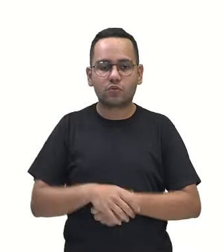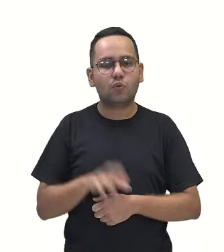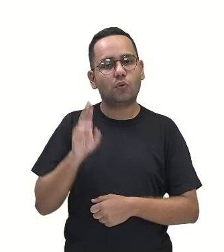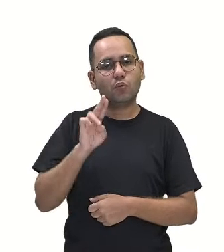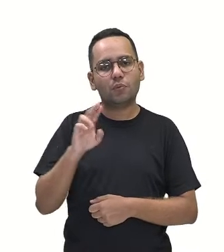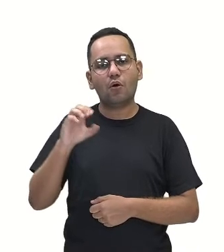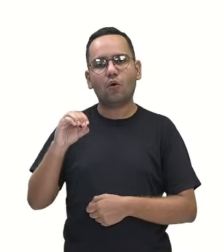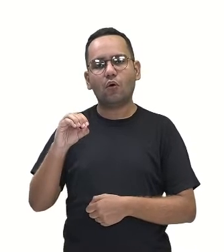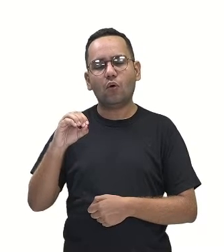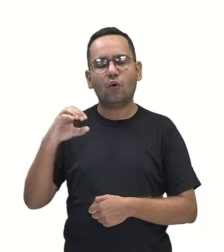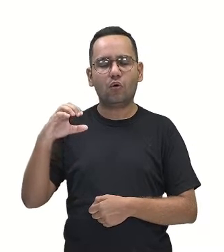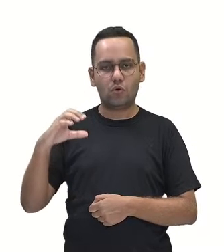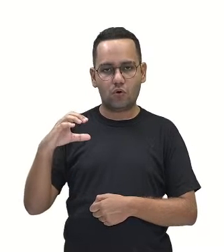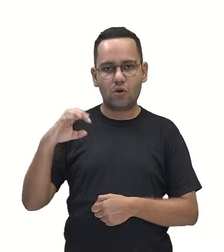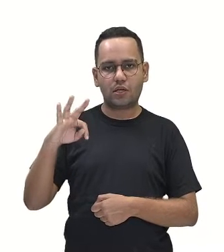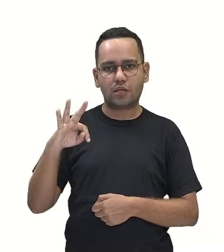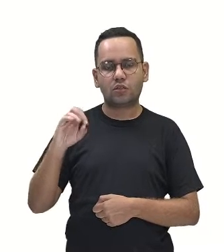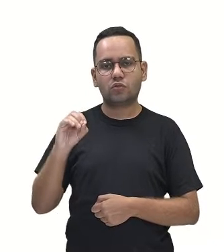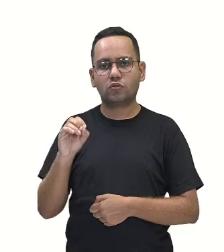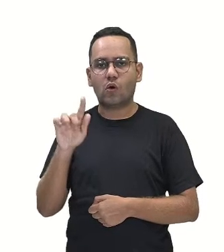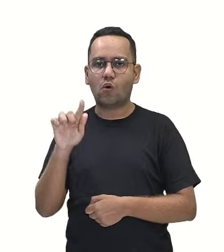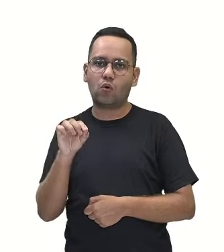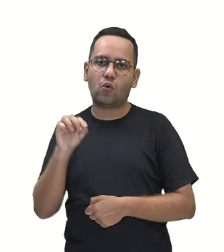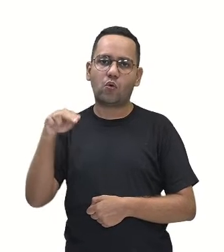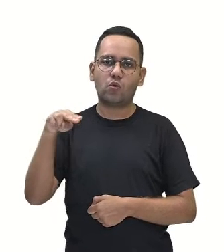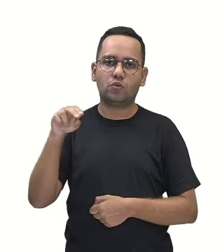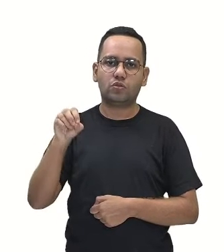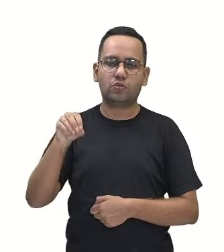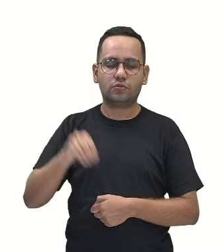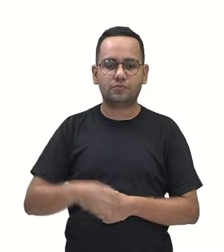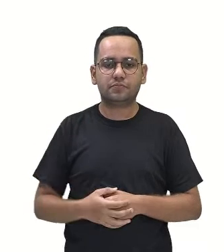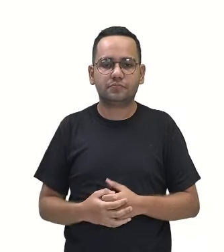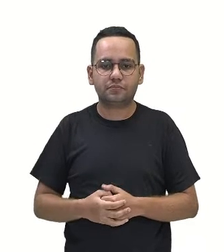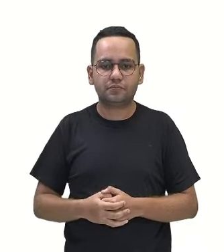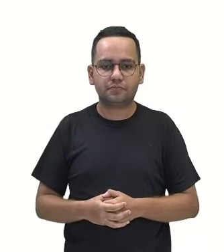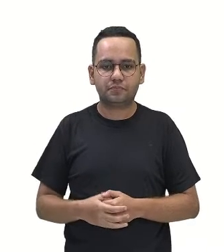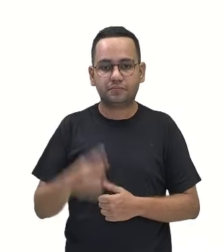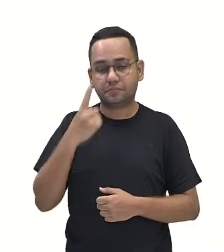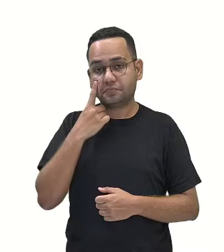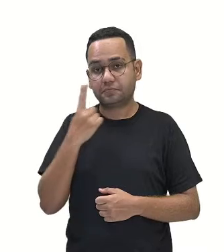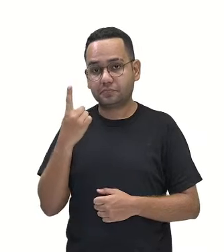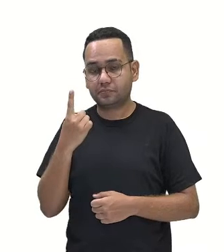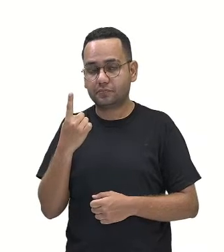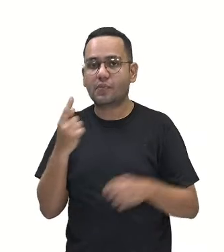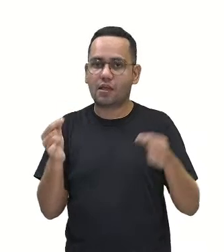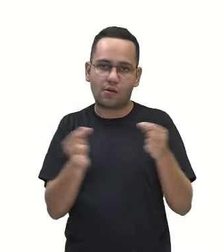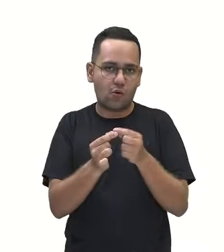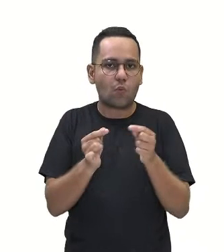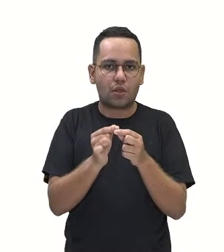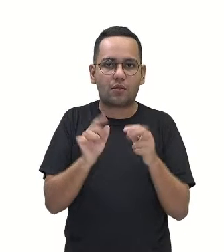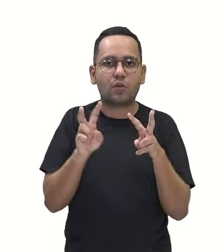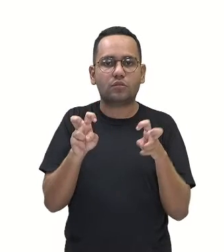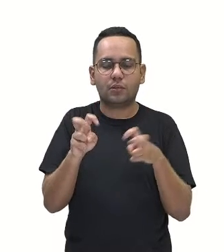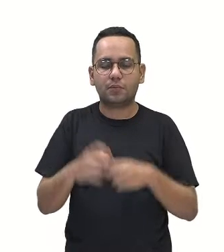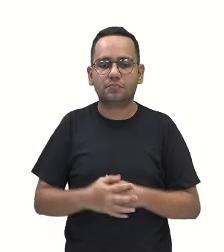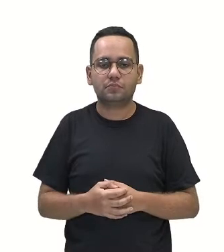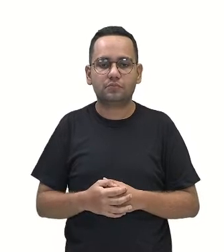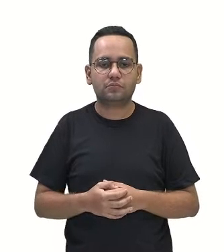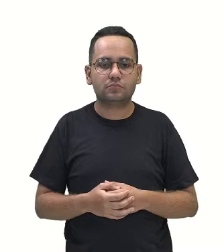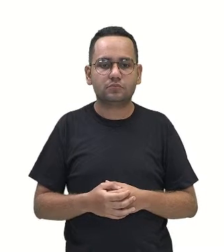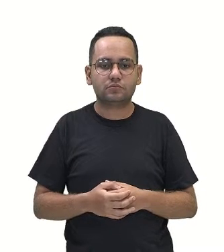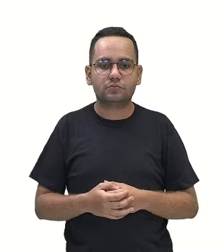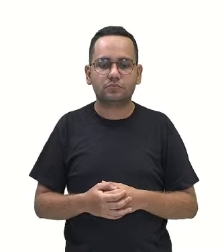octógono. Então, nós temos aqui um polígono regular. Ele